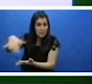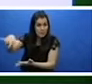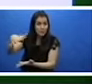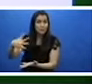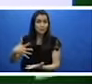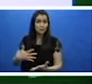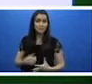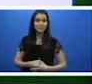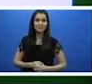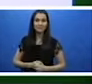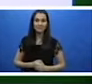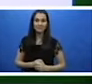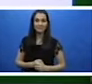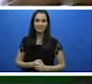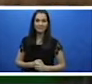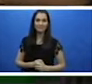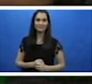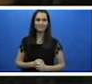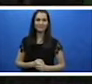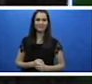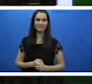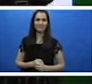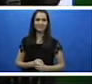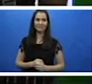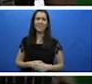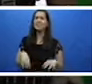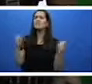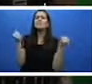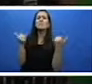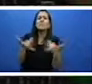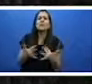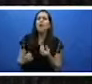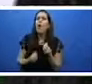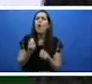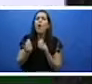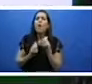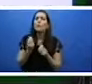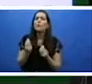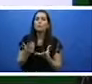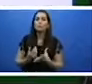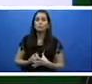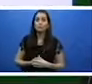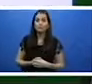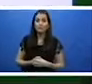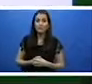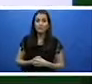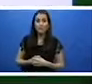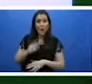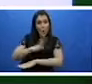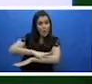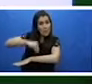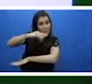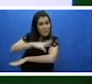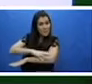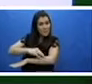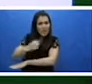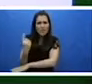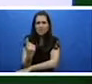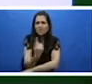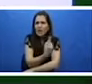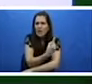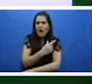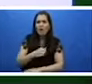com o ambiente. Então, vamos lá. Explique de que maneira a pelagem de cada um desses